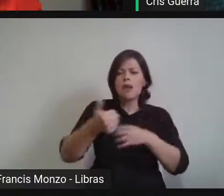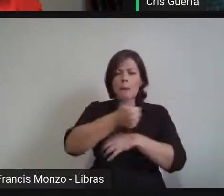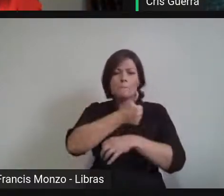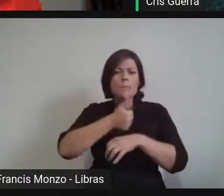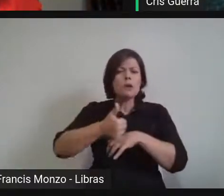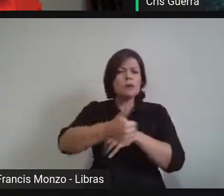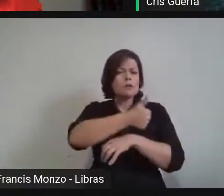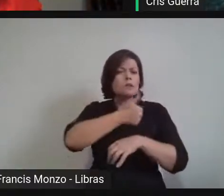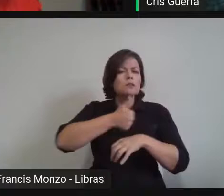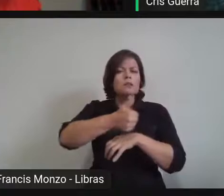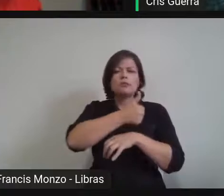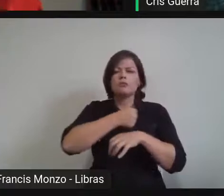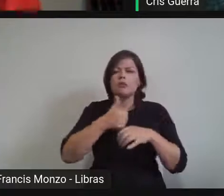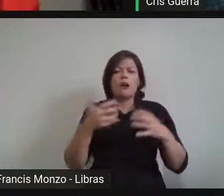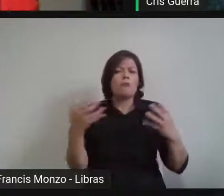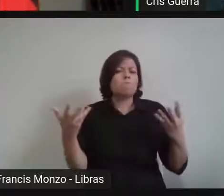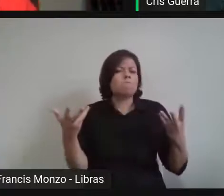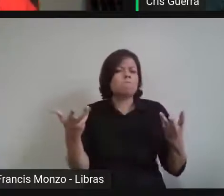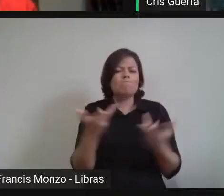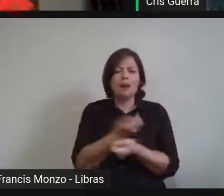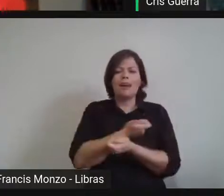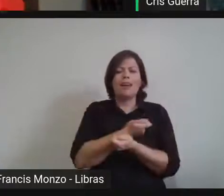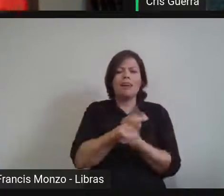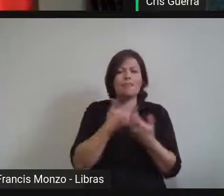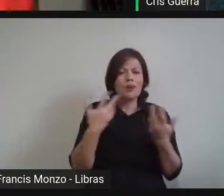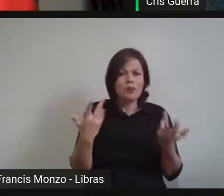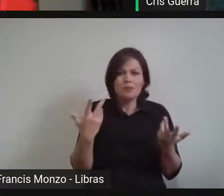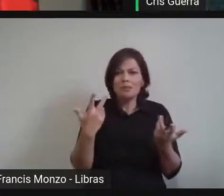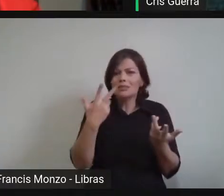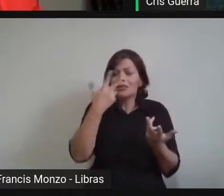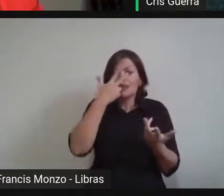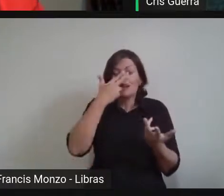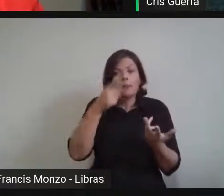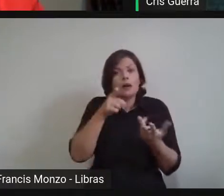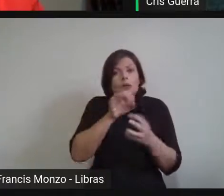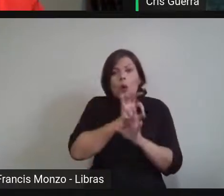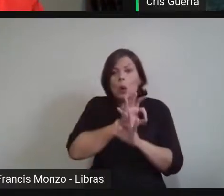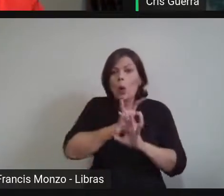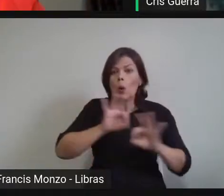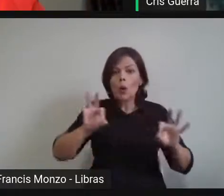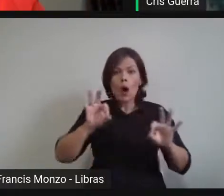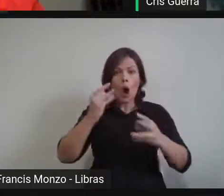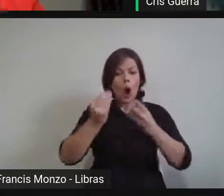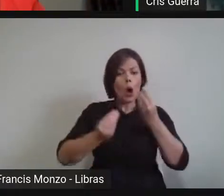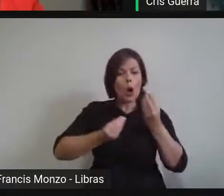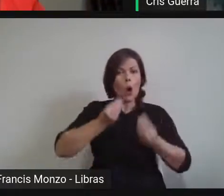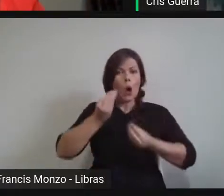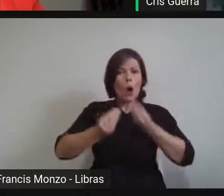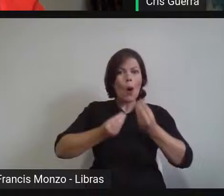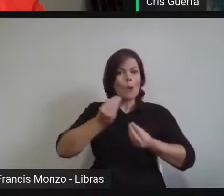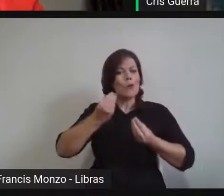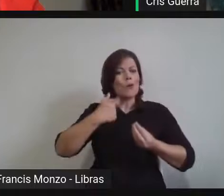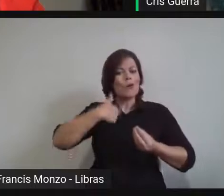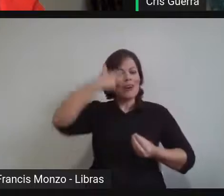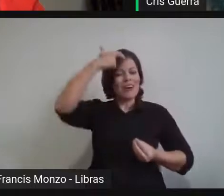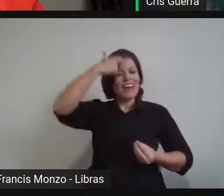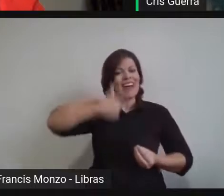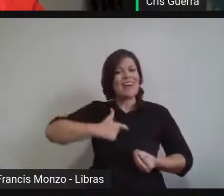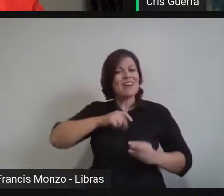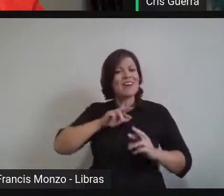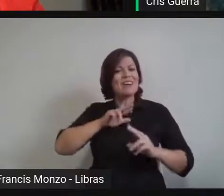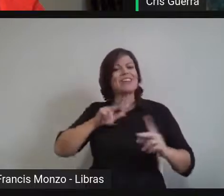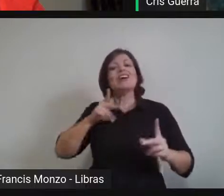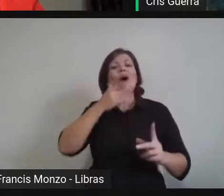profissional, e além de um furacão, né? Como surpreender seu homem na cama. Eu tenho uma piada com isso que é ótimo.